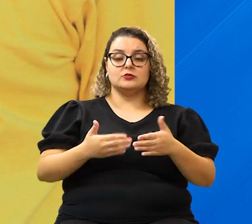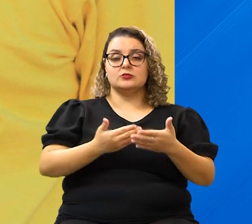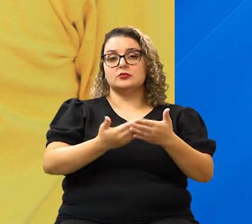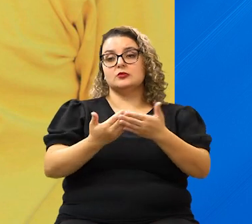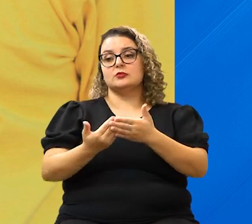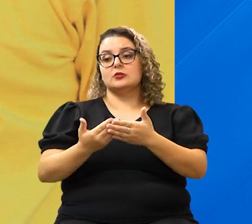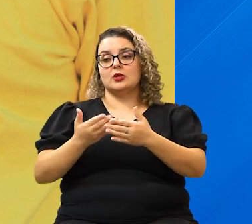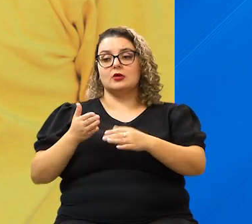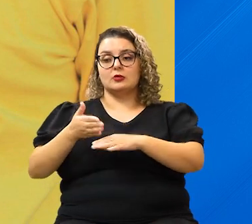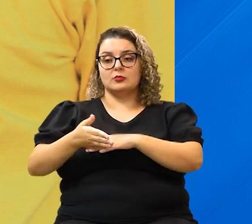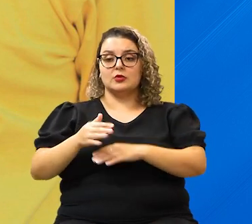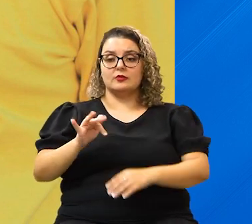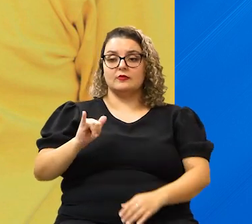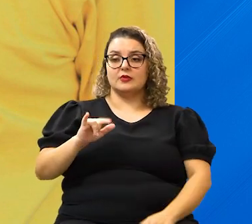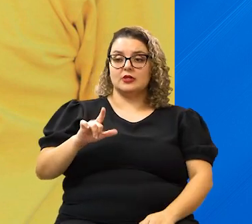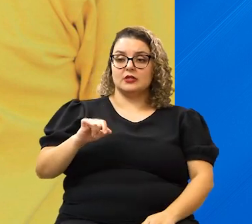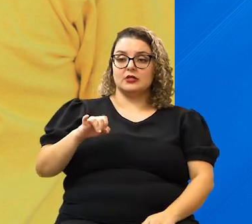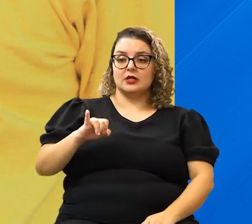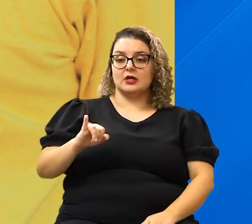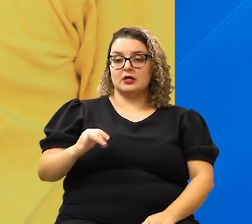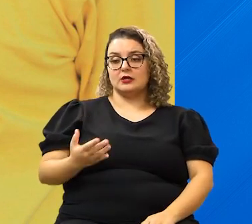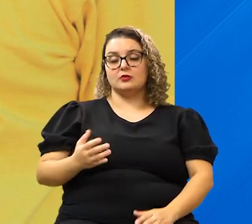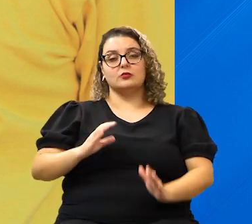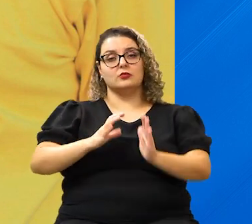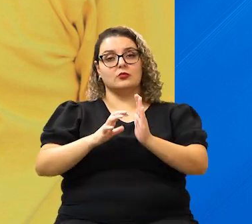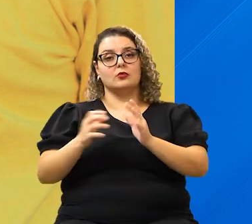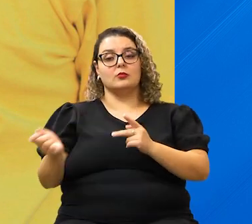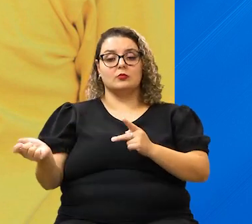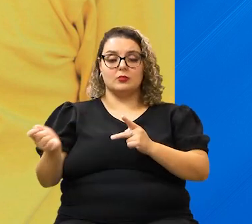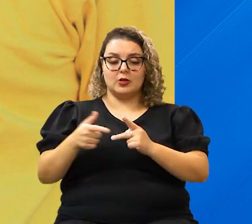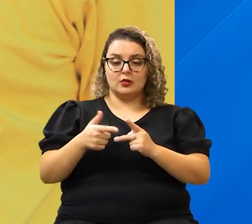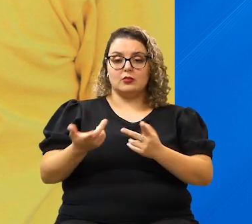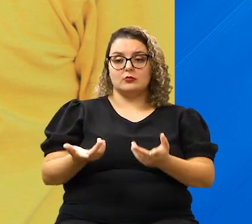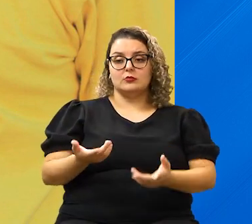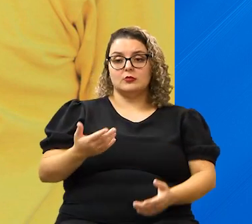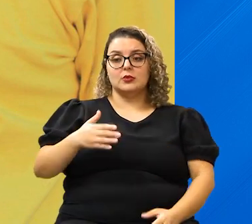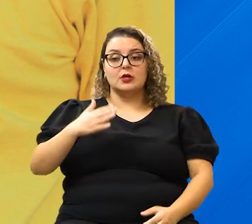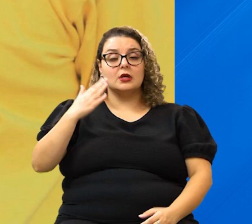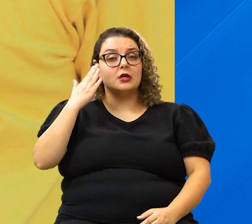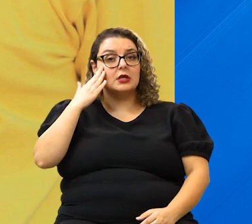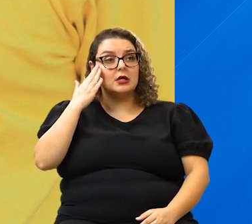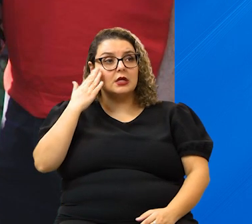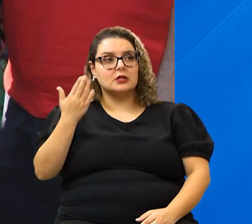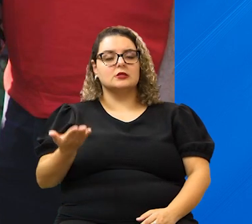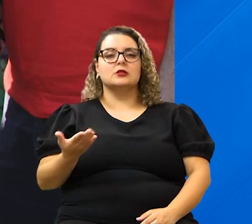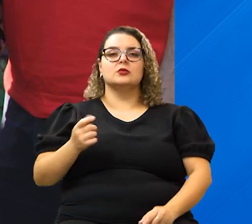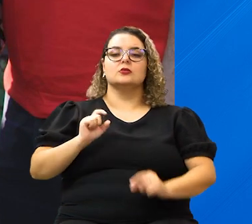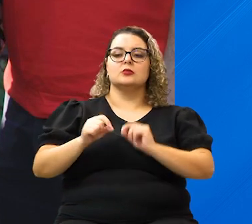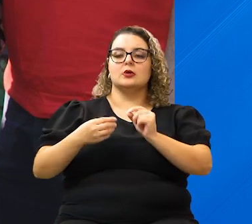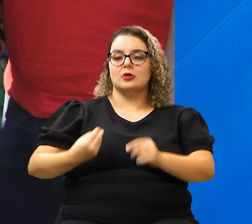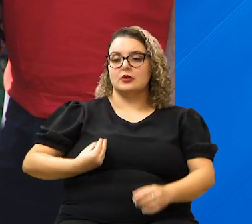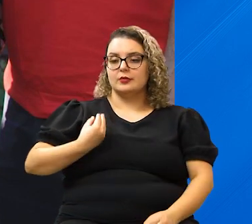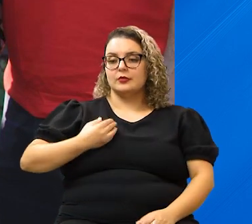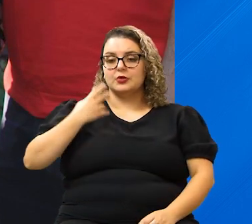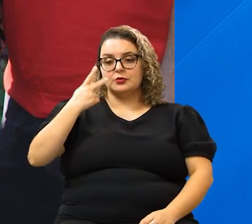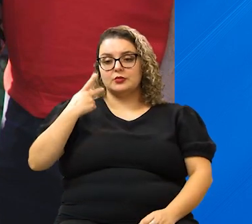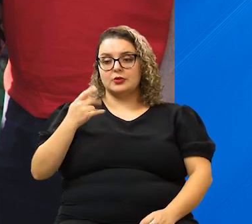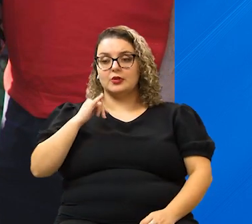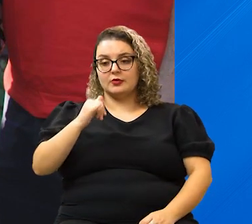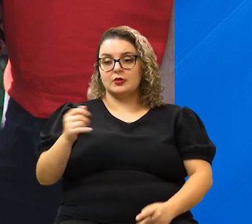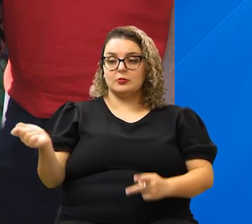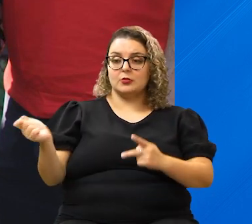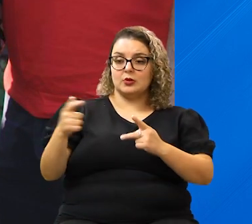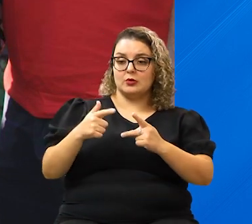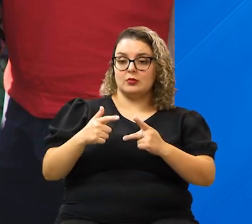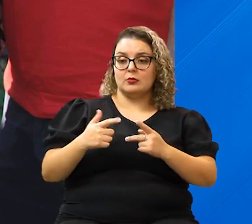e no PSOL eu aprendi sobre o que é vida política, né? Eu falo que o PSOL foi, para mim, uma escola de política.